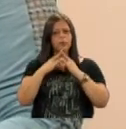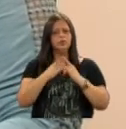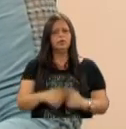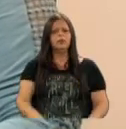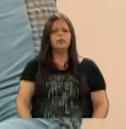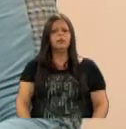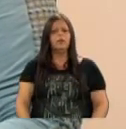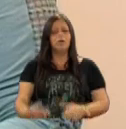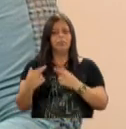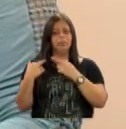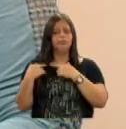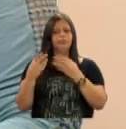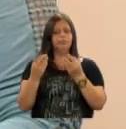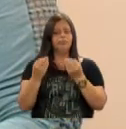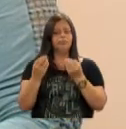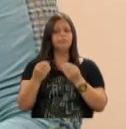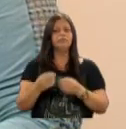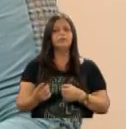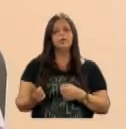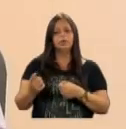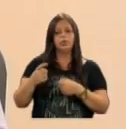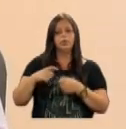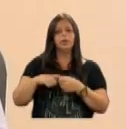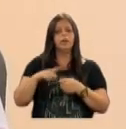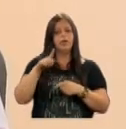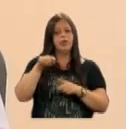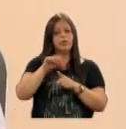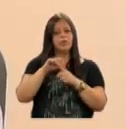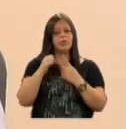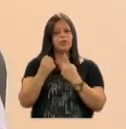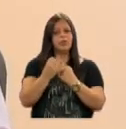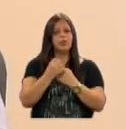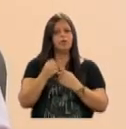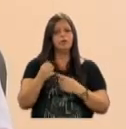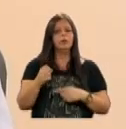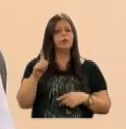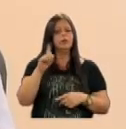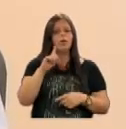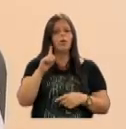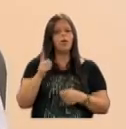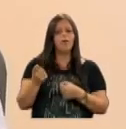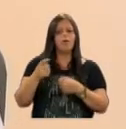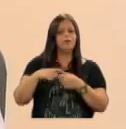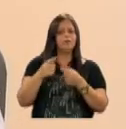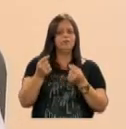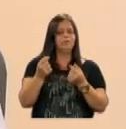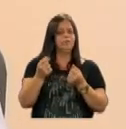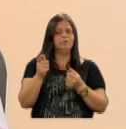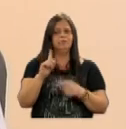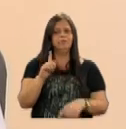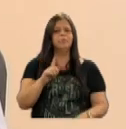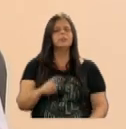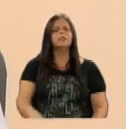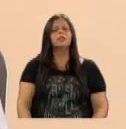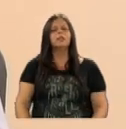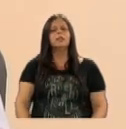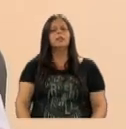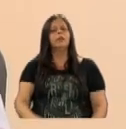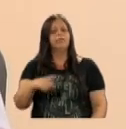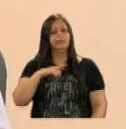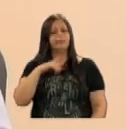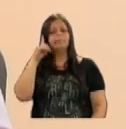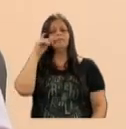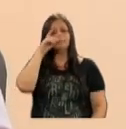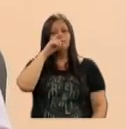de uma entidade que é uma responsabilidade muito grande o retorno é social não é um retorno econômico brasileiro da mente bem que tu